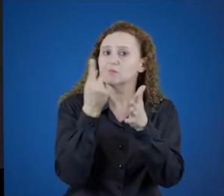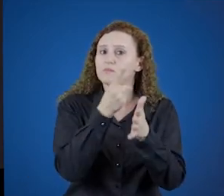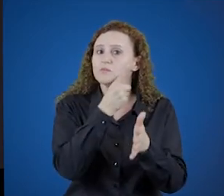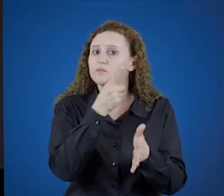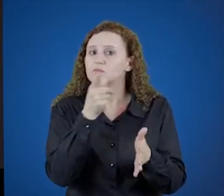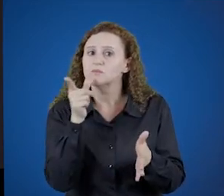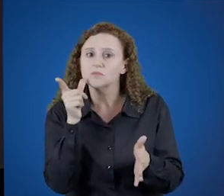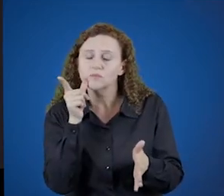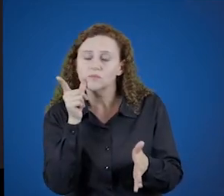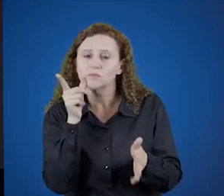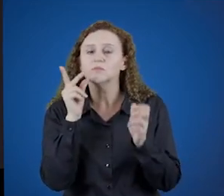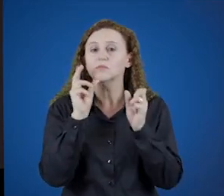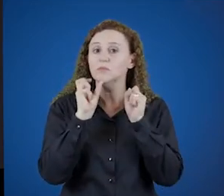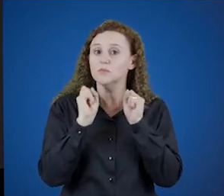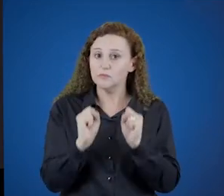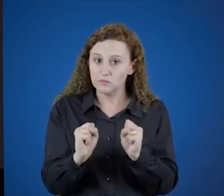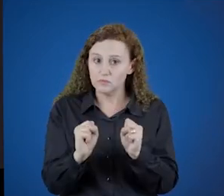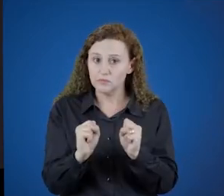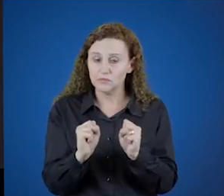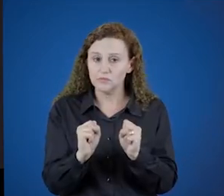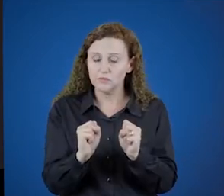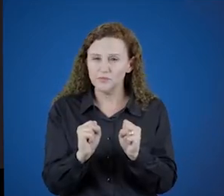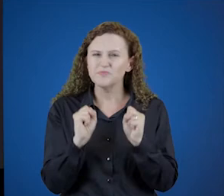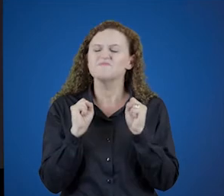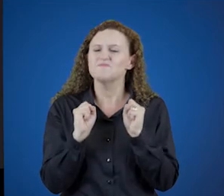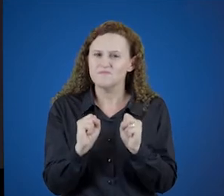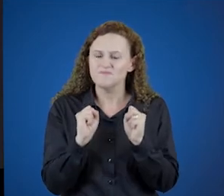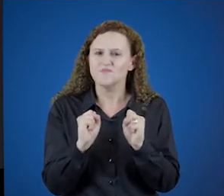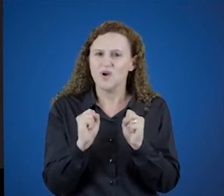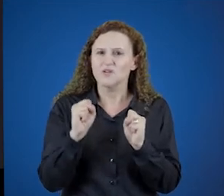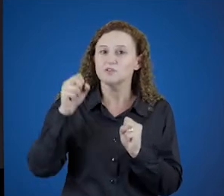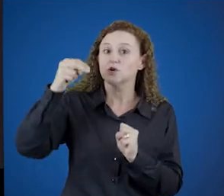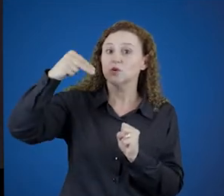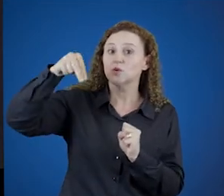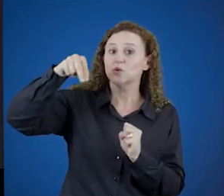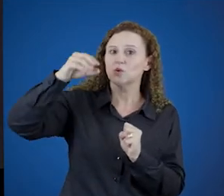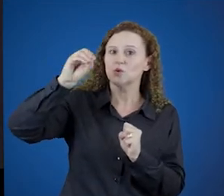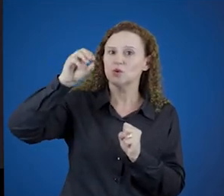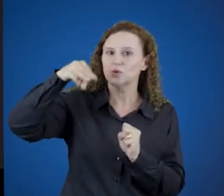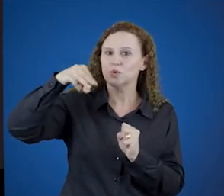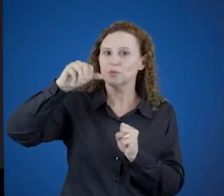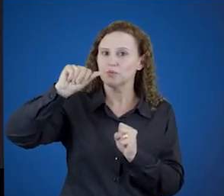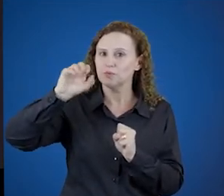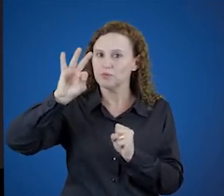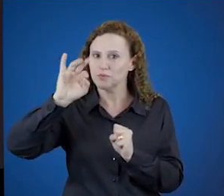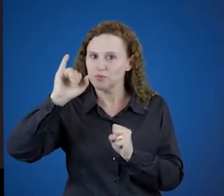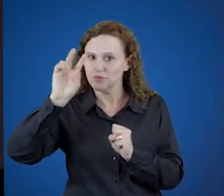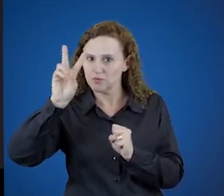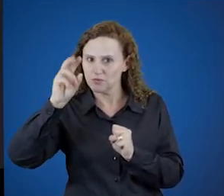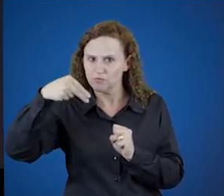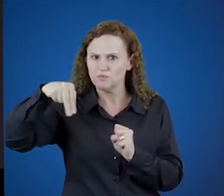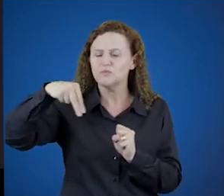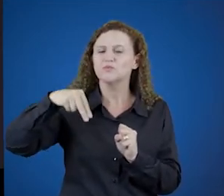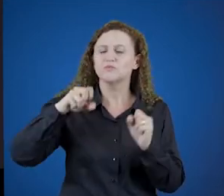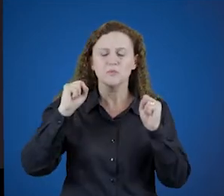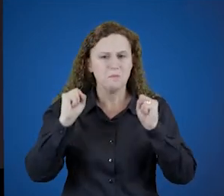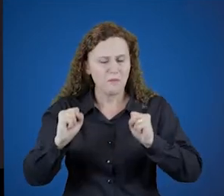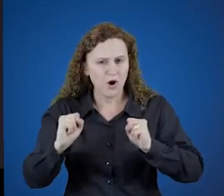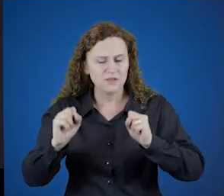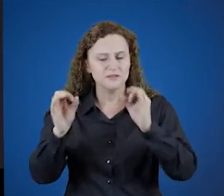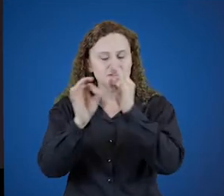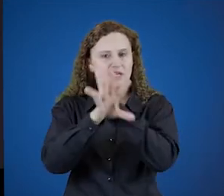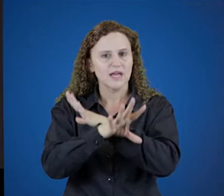declinação Latina pode o nominativo singular pode